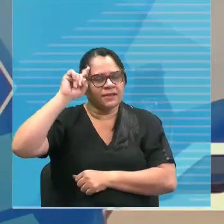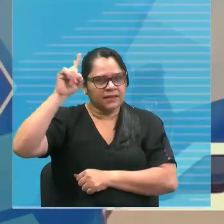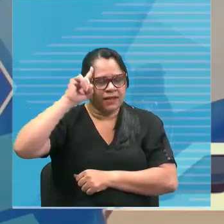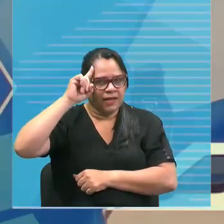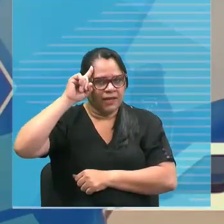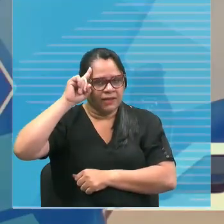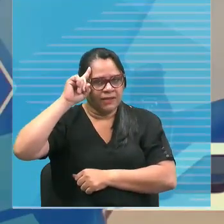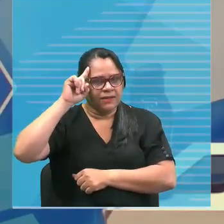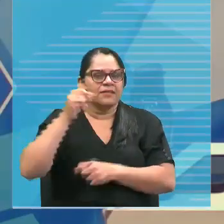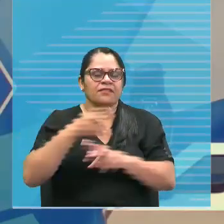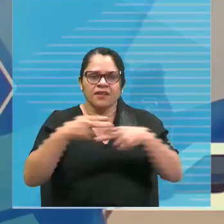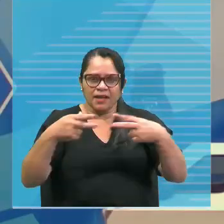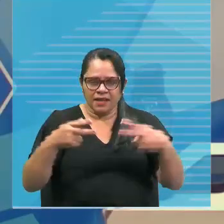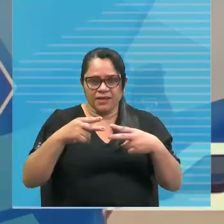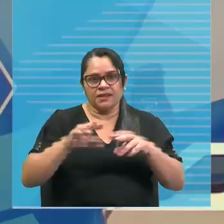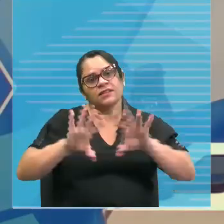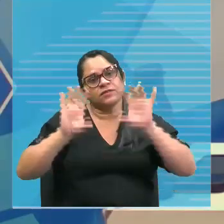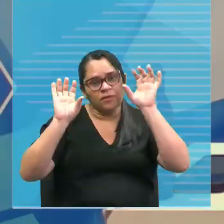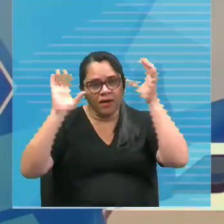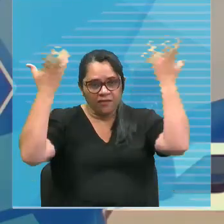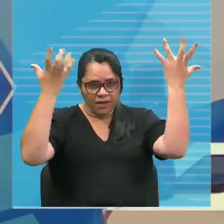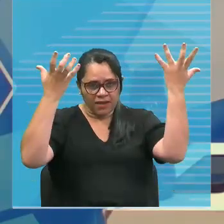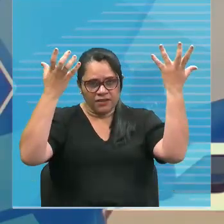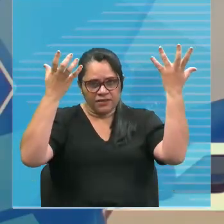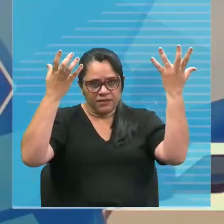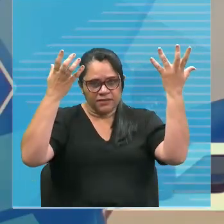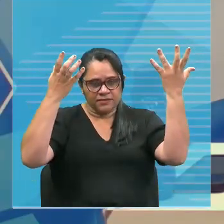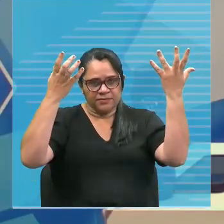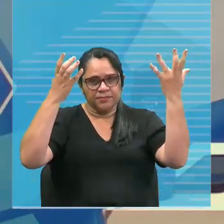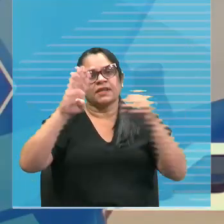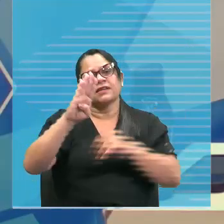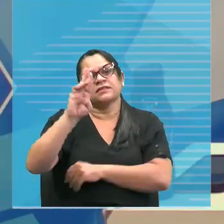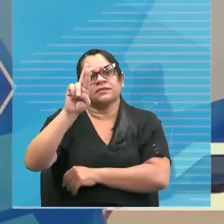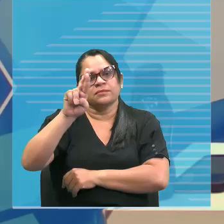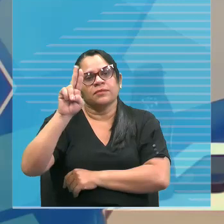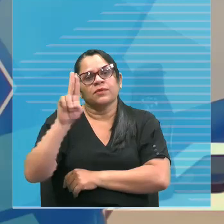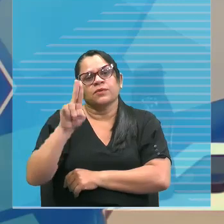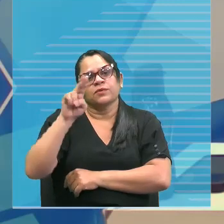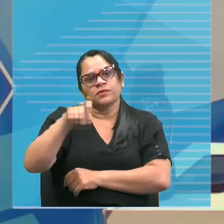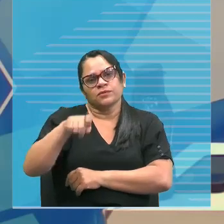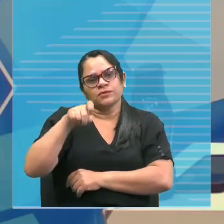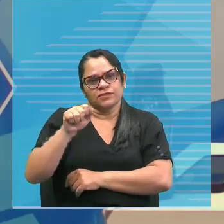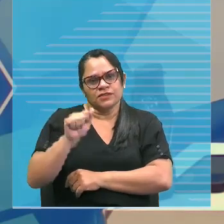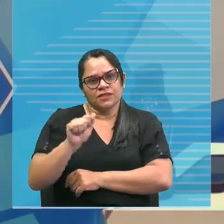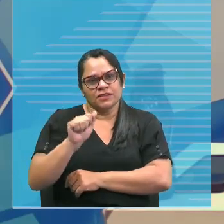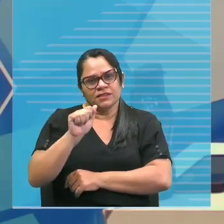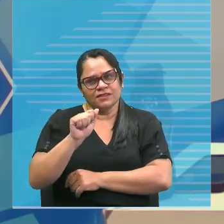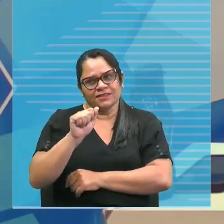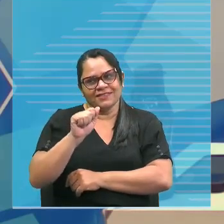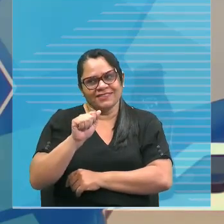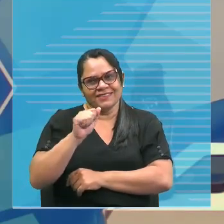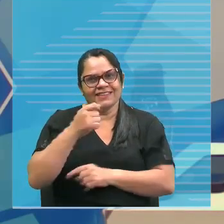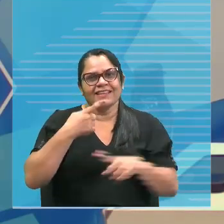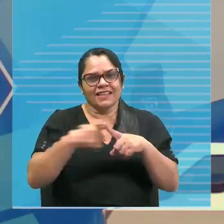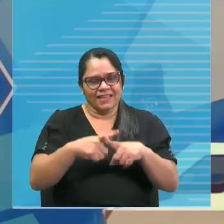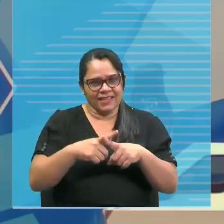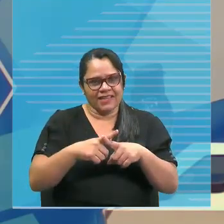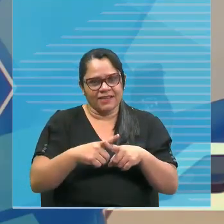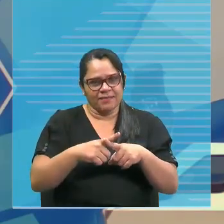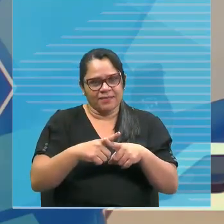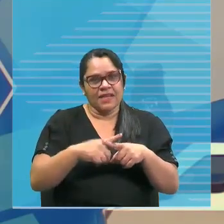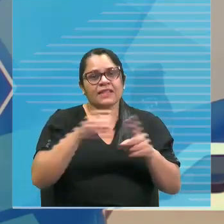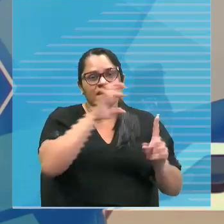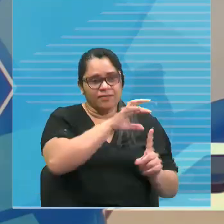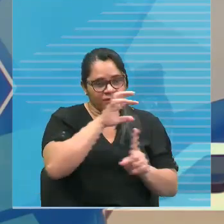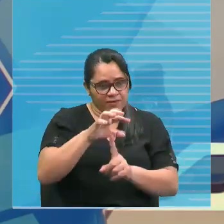que é uma festa nova né é e que ficou forte por